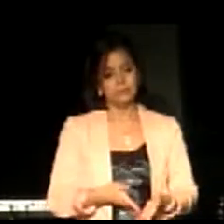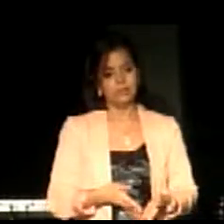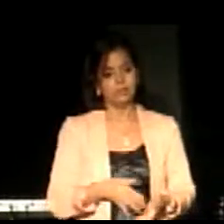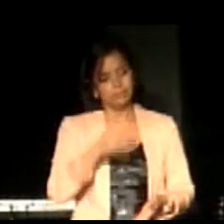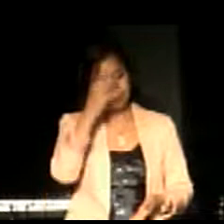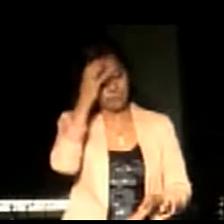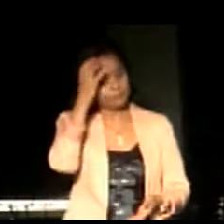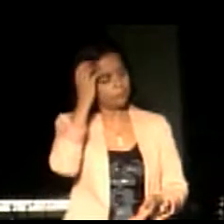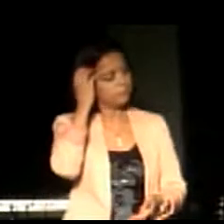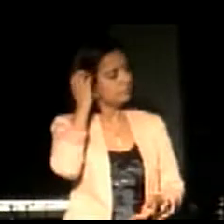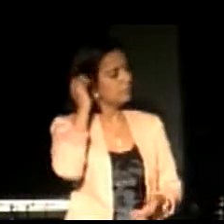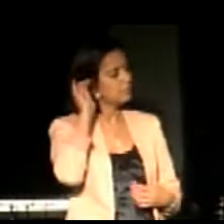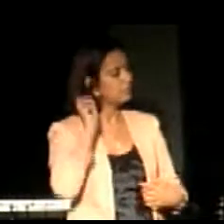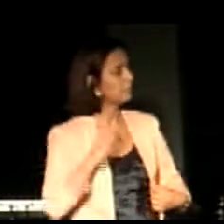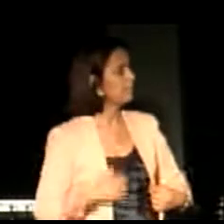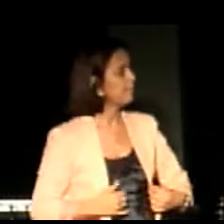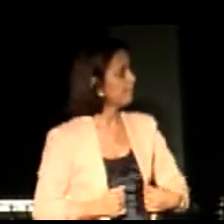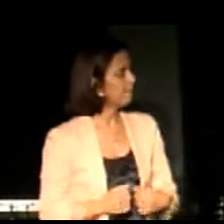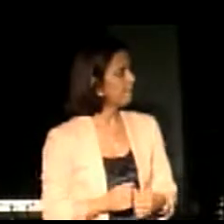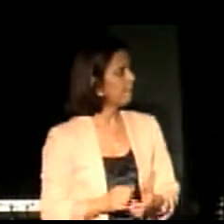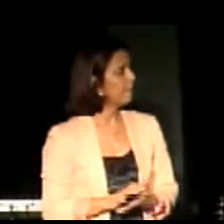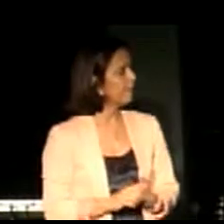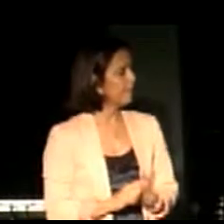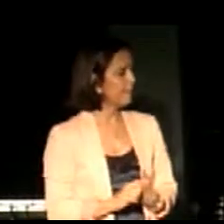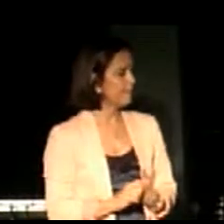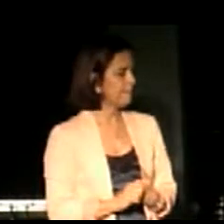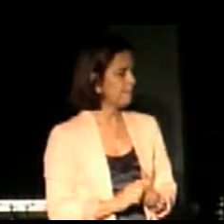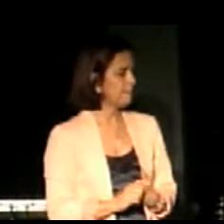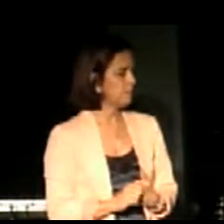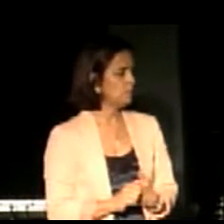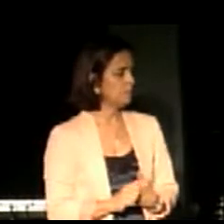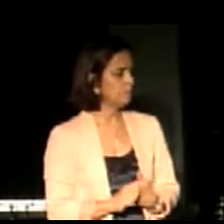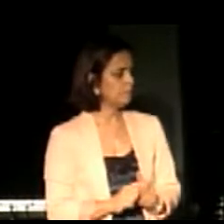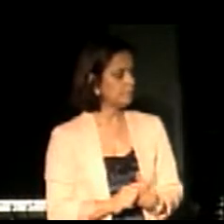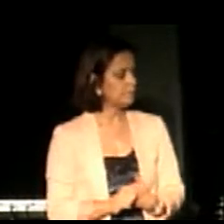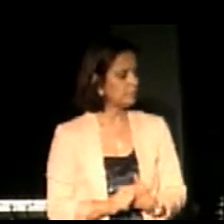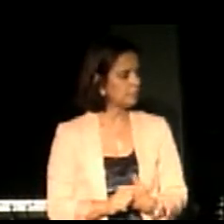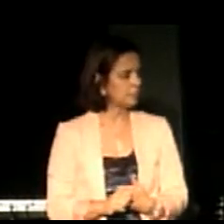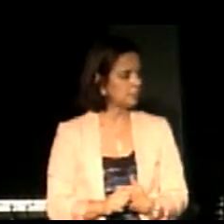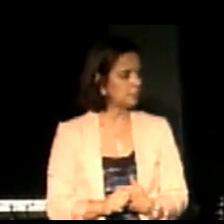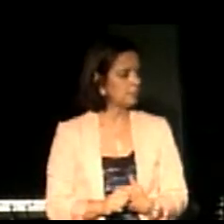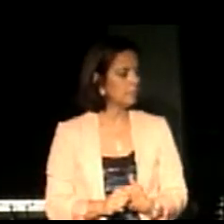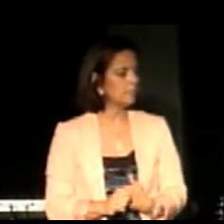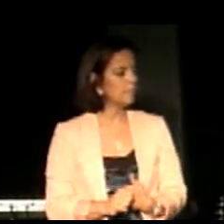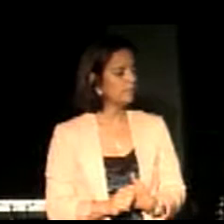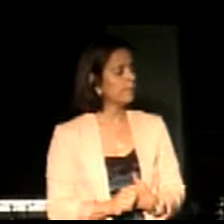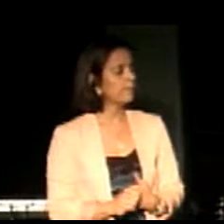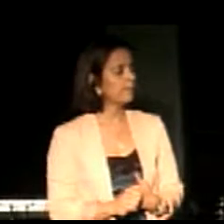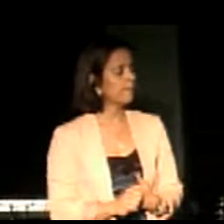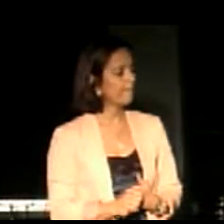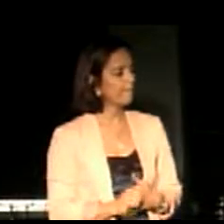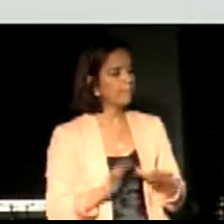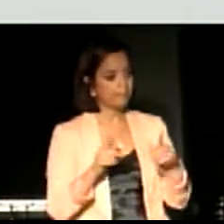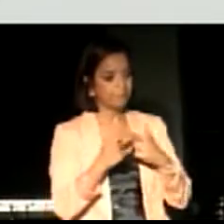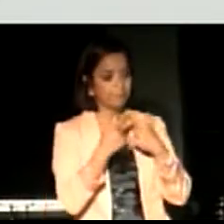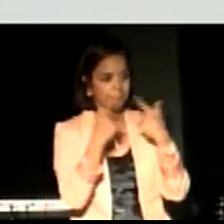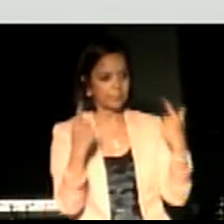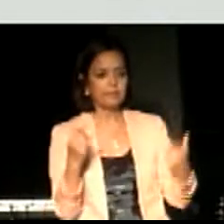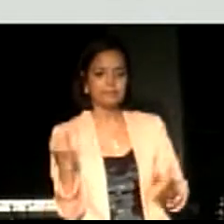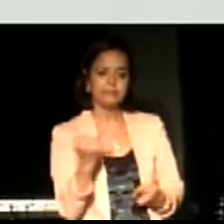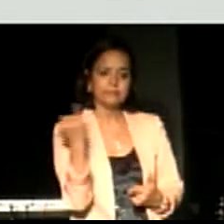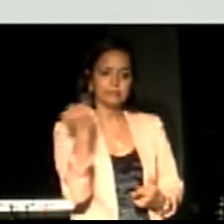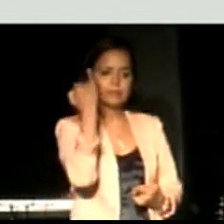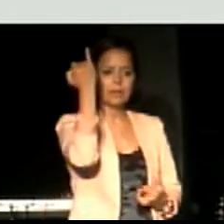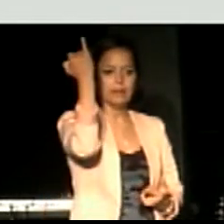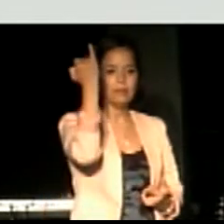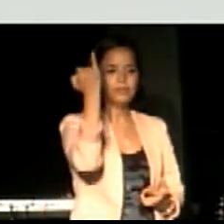soltar a fera e depois a vergonha e, claro, o arrependimento. Mas, mais